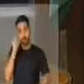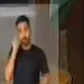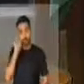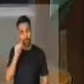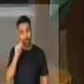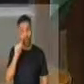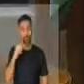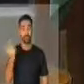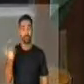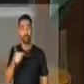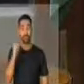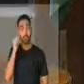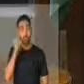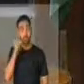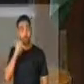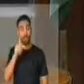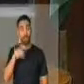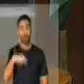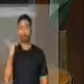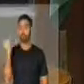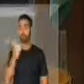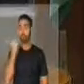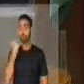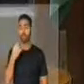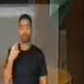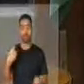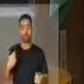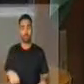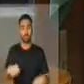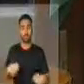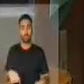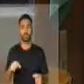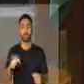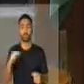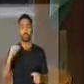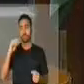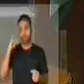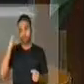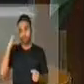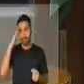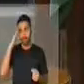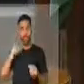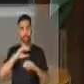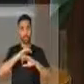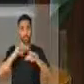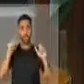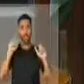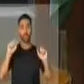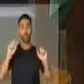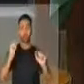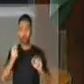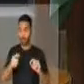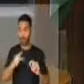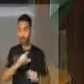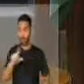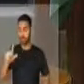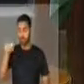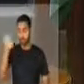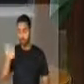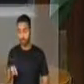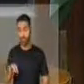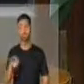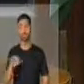E das mulheres, é importante que a gente tenha como compreensão que, na quase totalidade